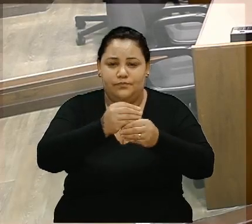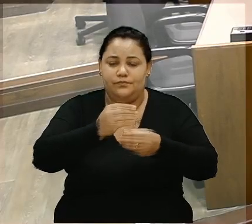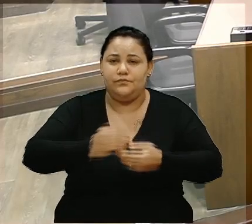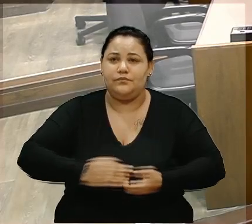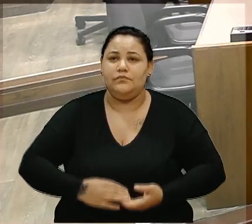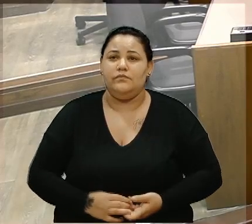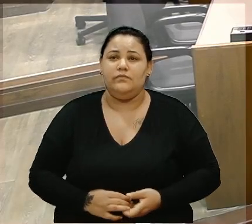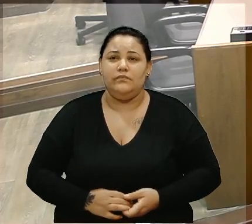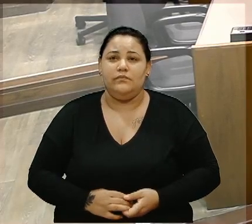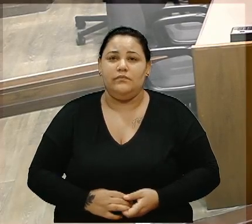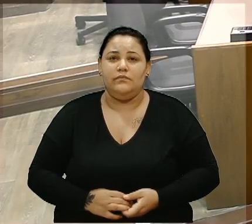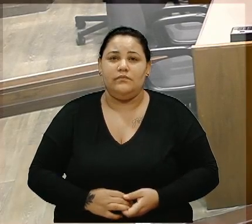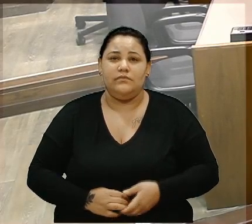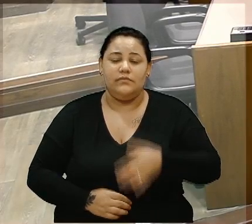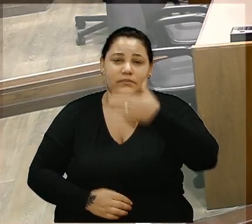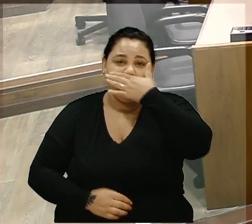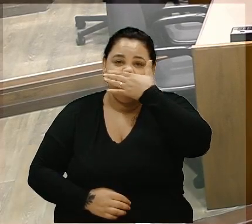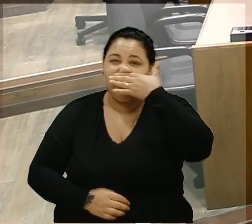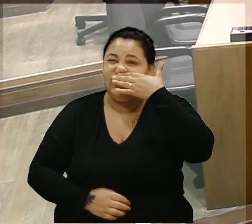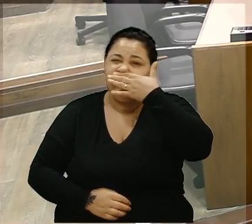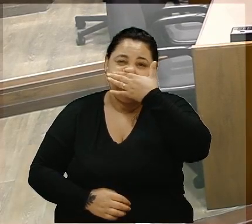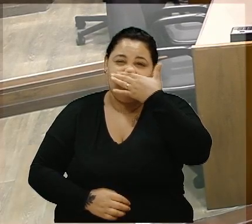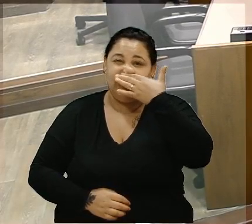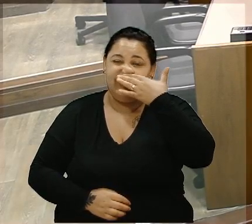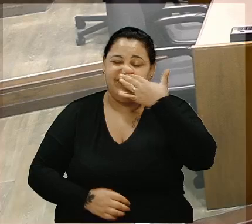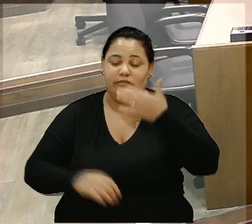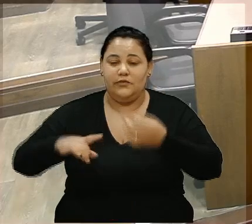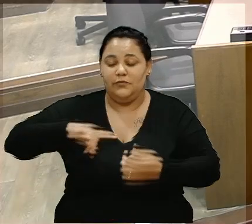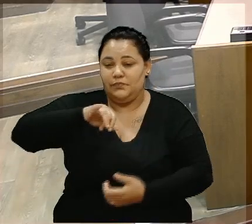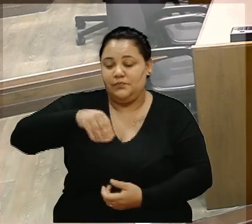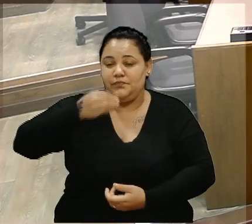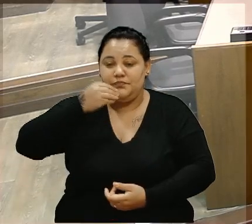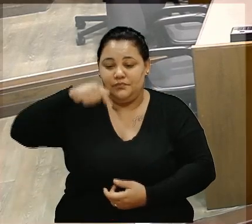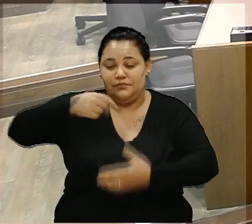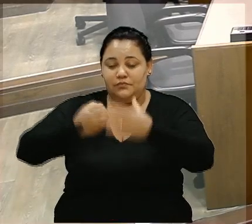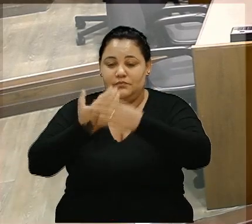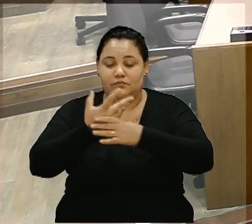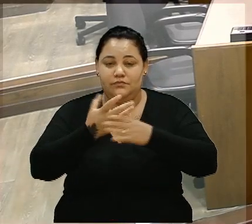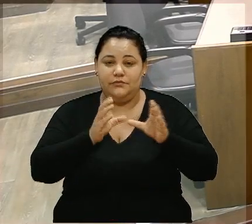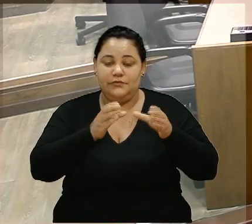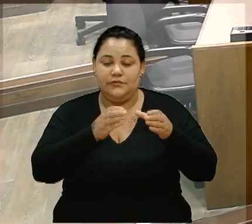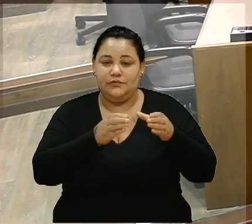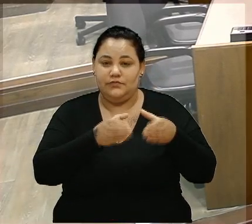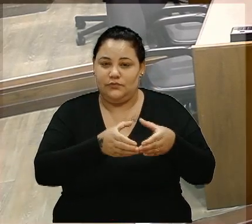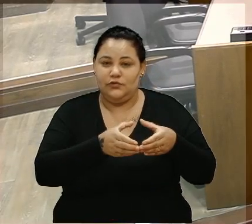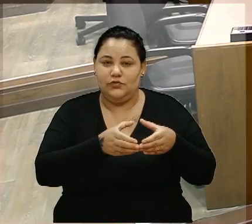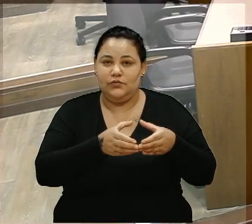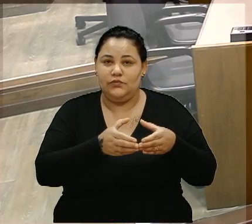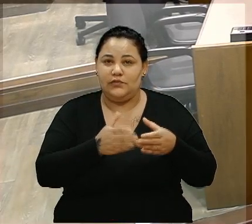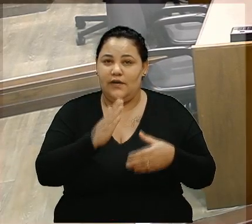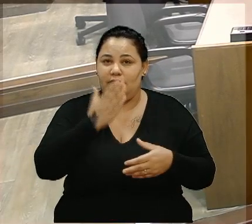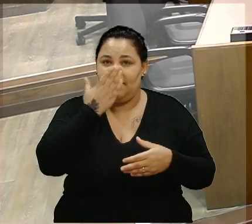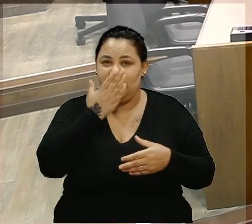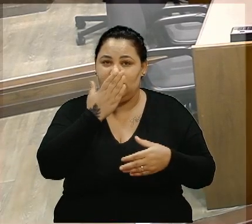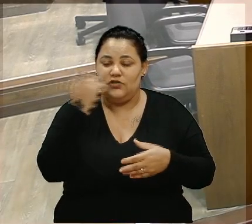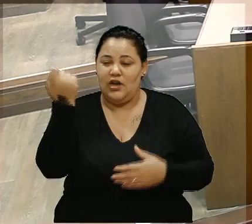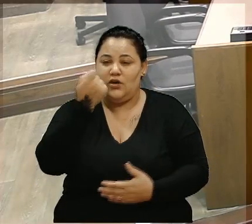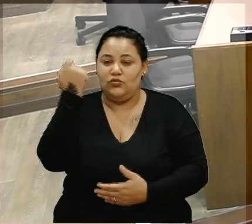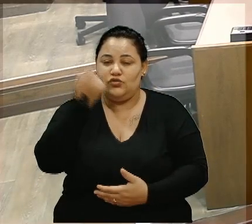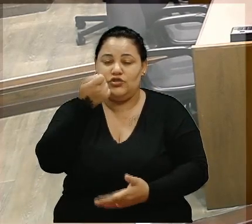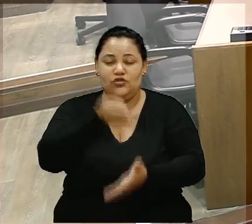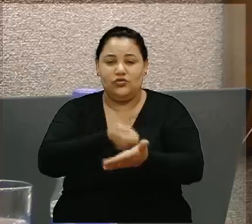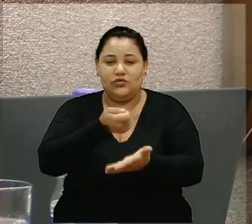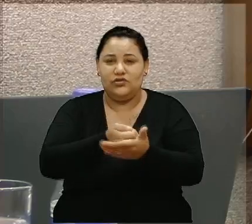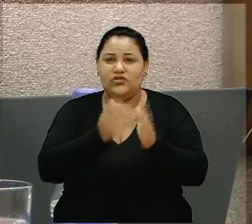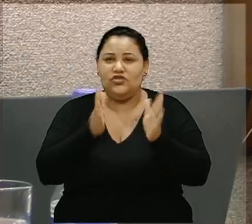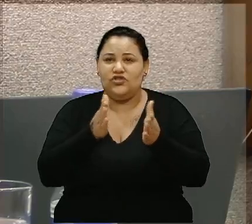anos de mandato aqui na Câmara, tive a oportunidade de criar a Frente Gaúcha de Luta contra os Pedágios. Chegamos a